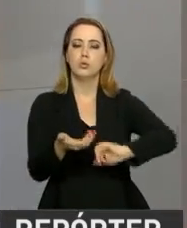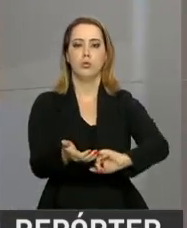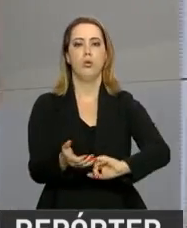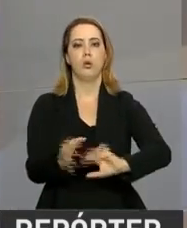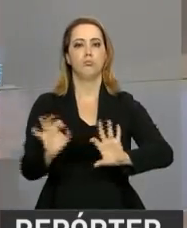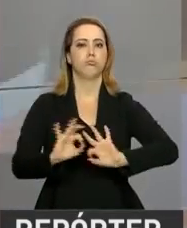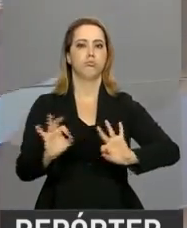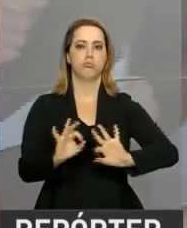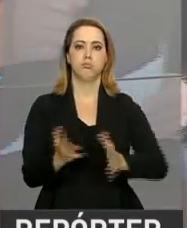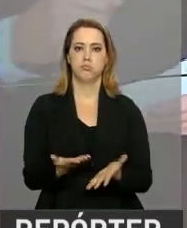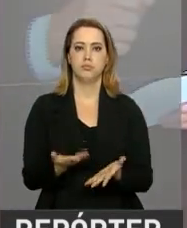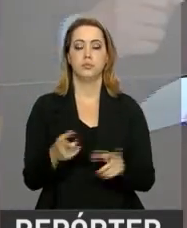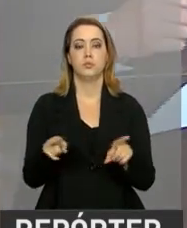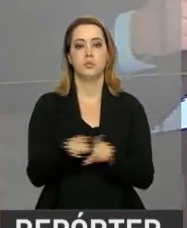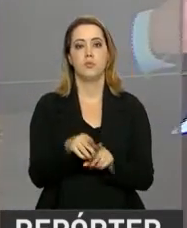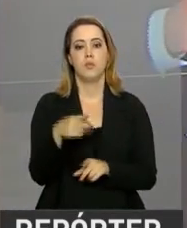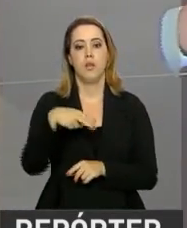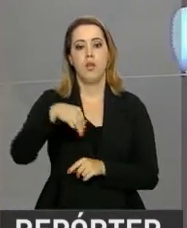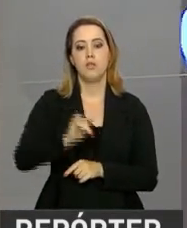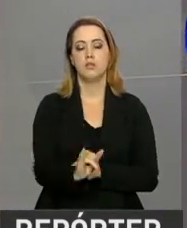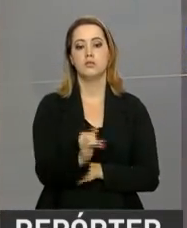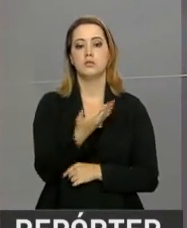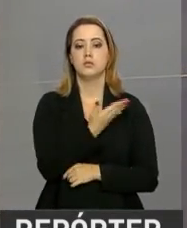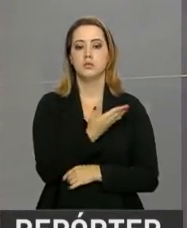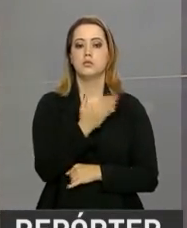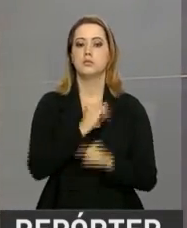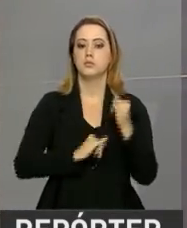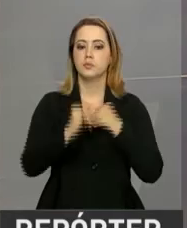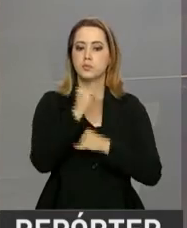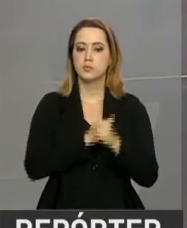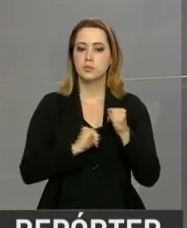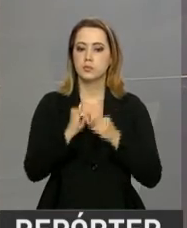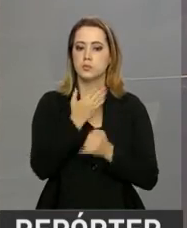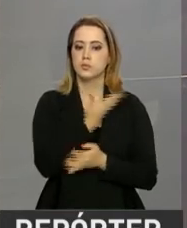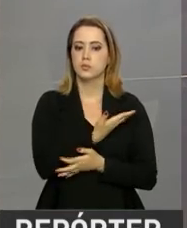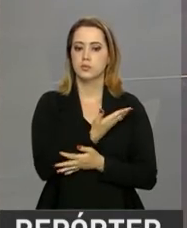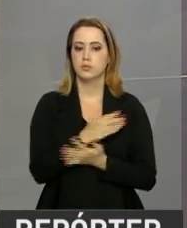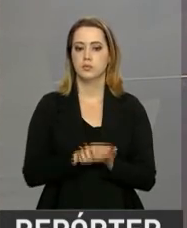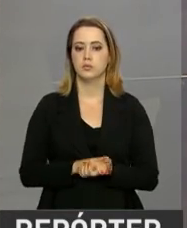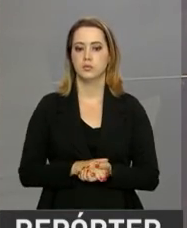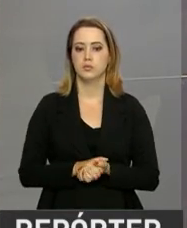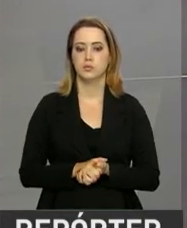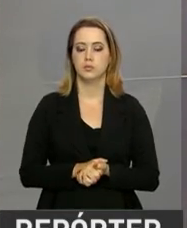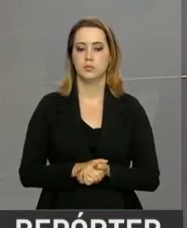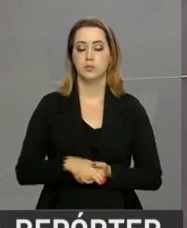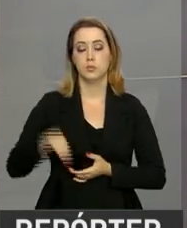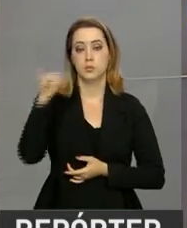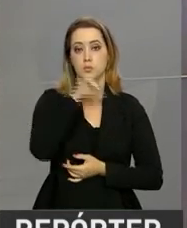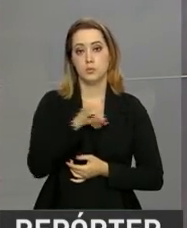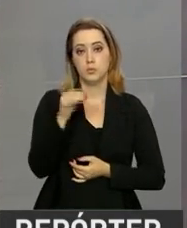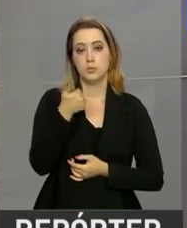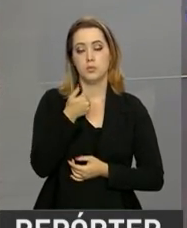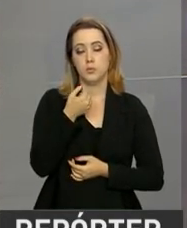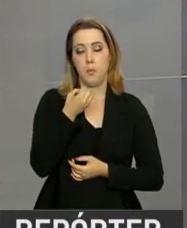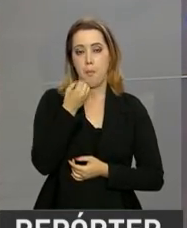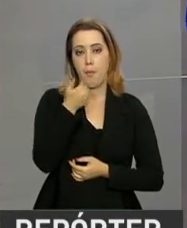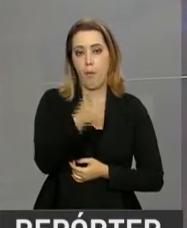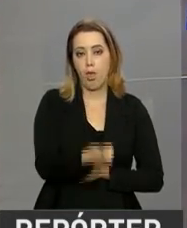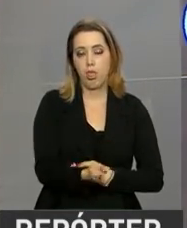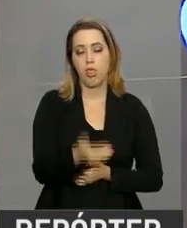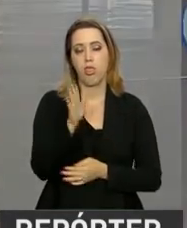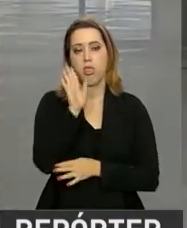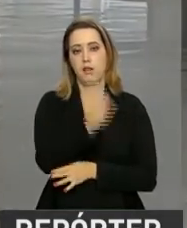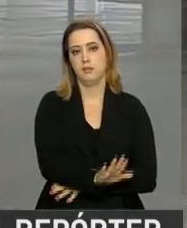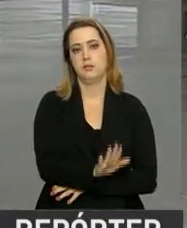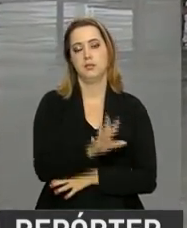repórter nem pereira que já está aqui na tela comigo tem outras informações sobre esse assunto olê olá zé luís boa tarde boa tarde a